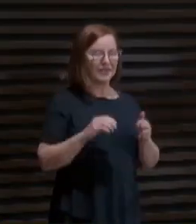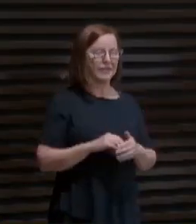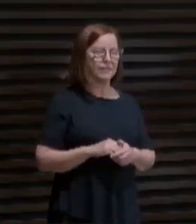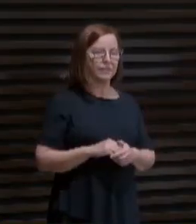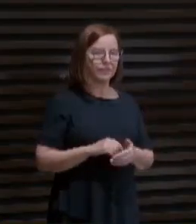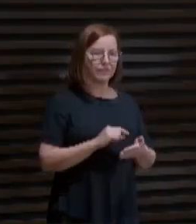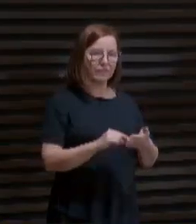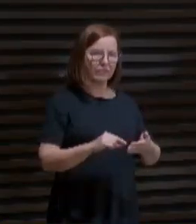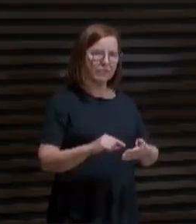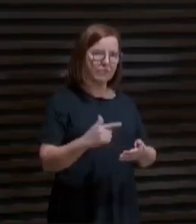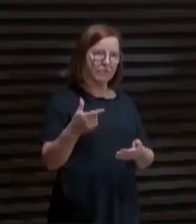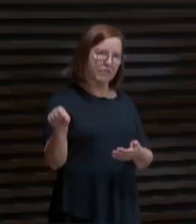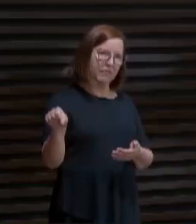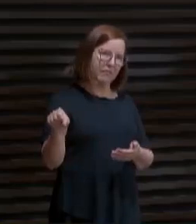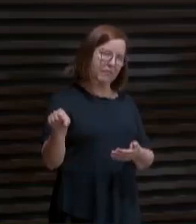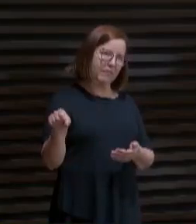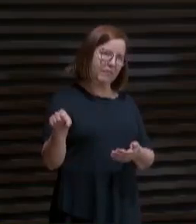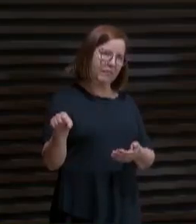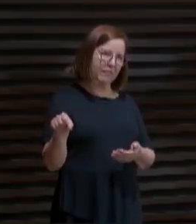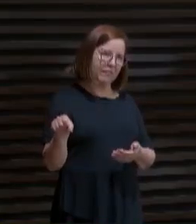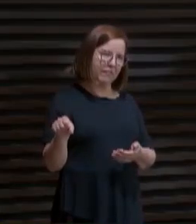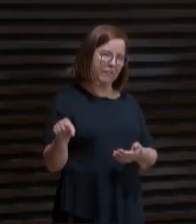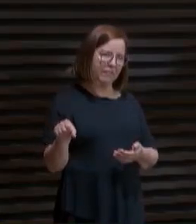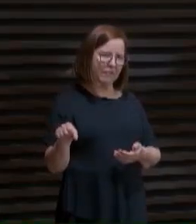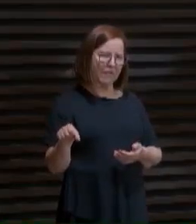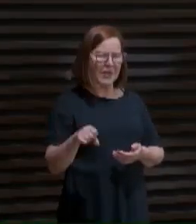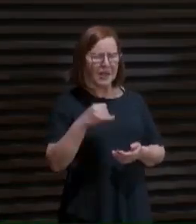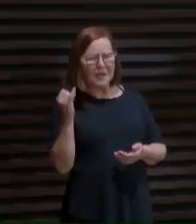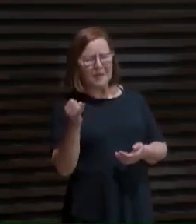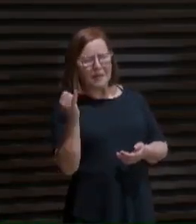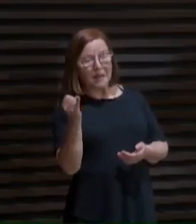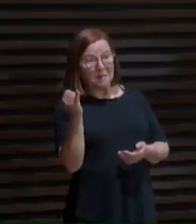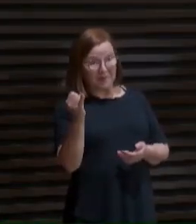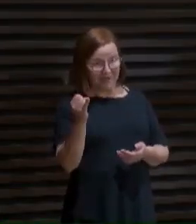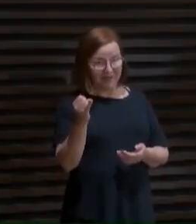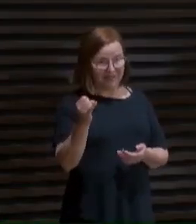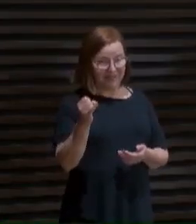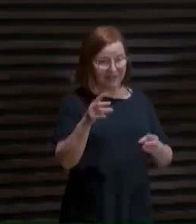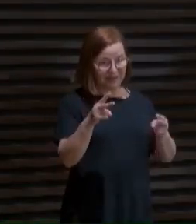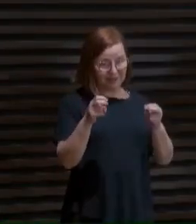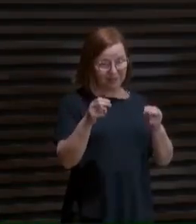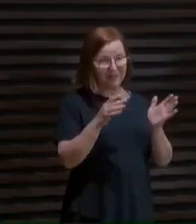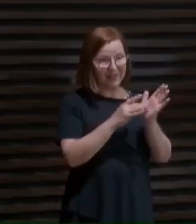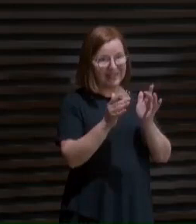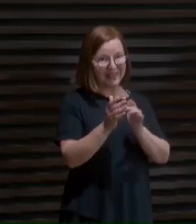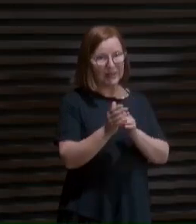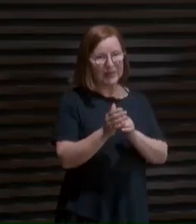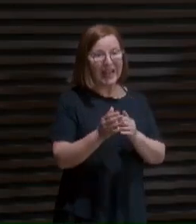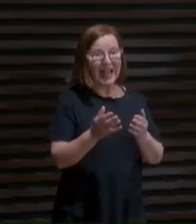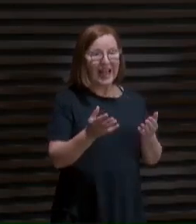Versículo 29. A coisa importante é notar que Jesus aceitou